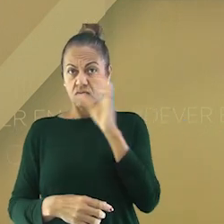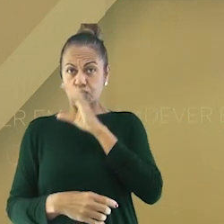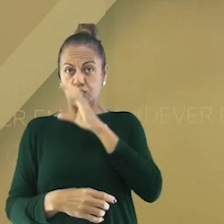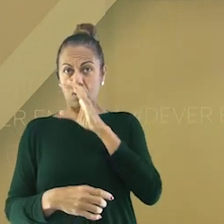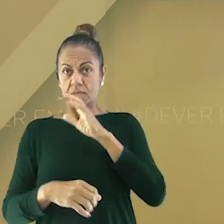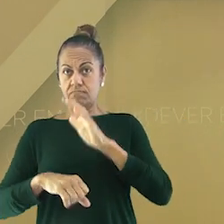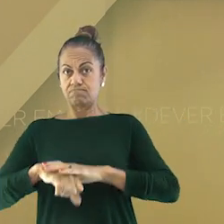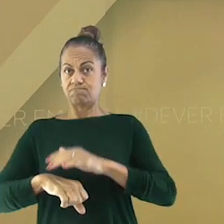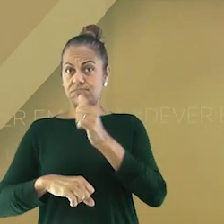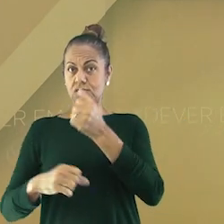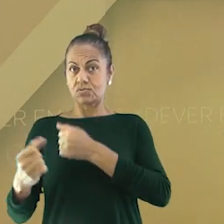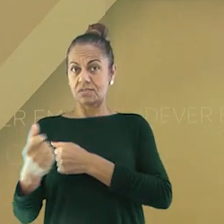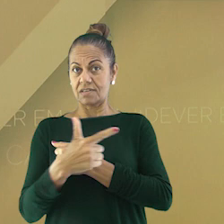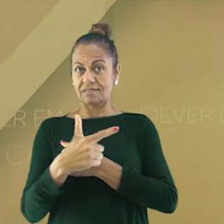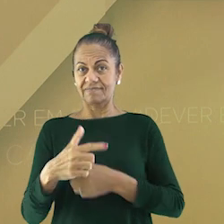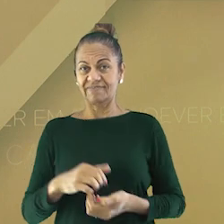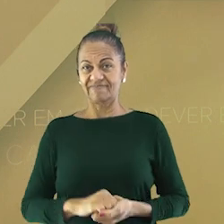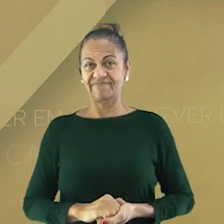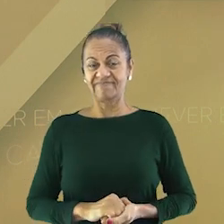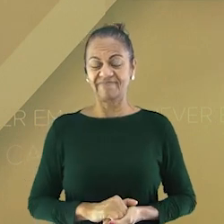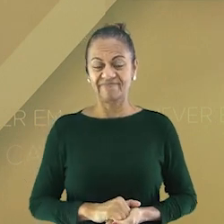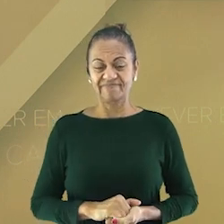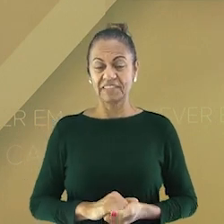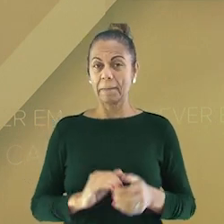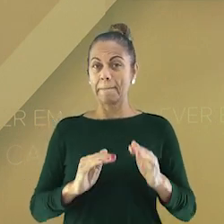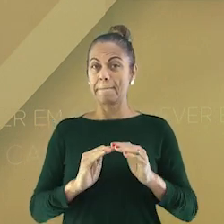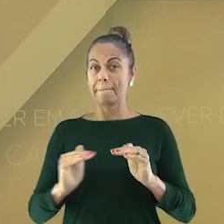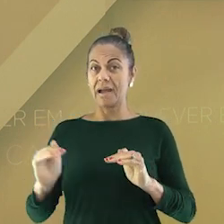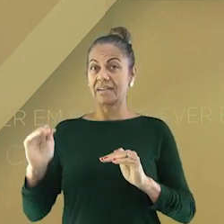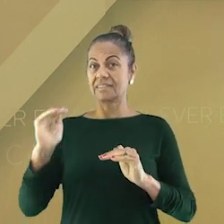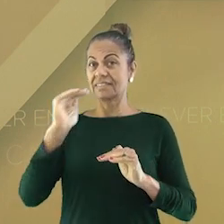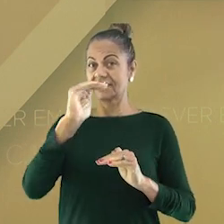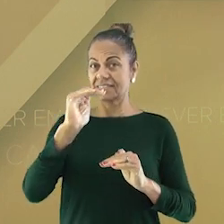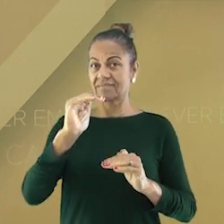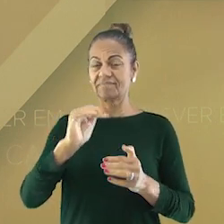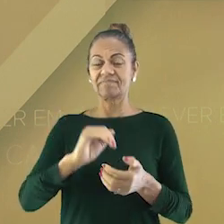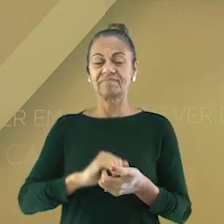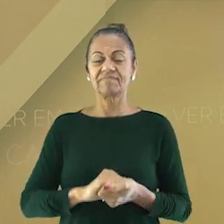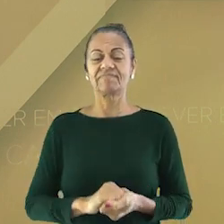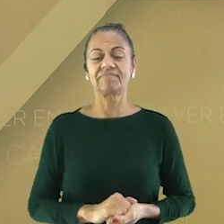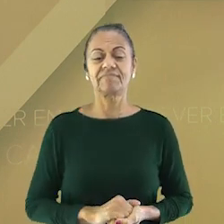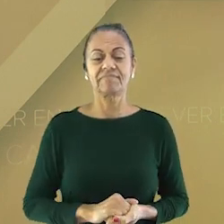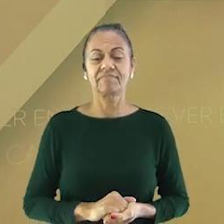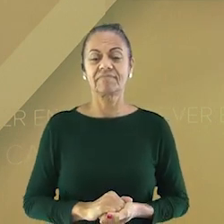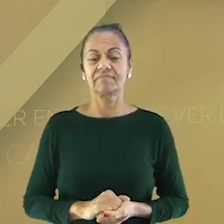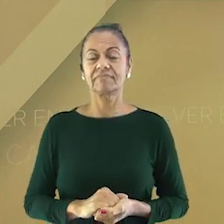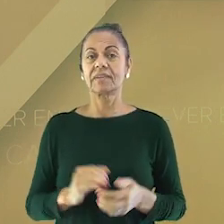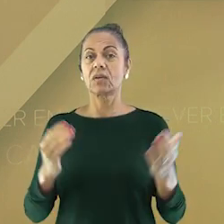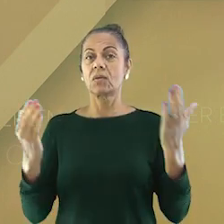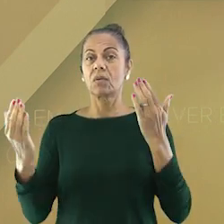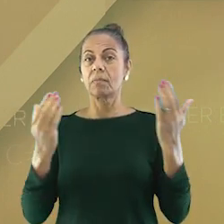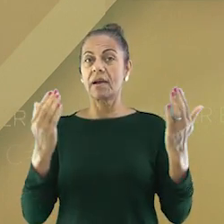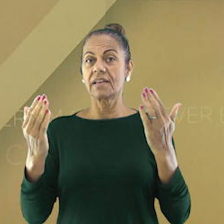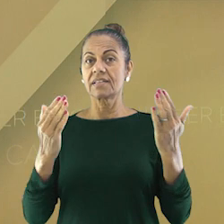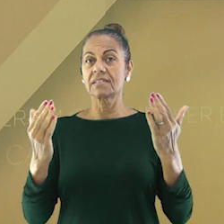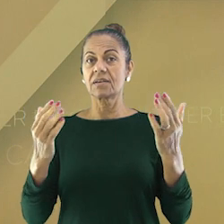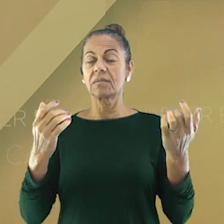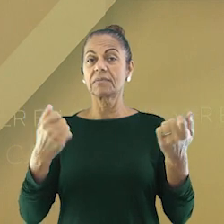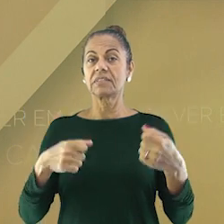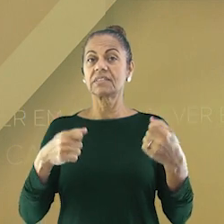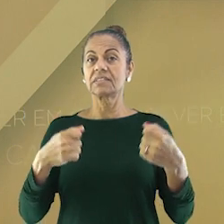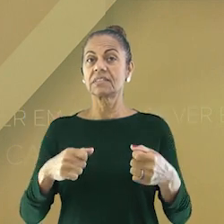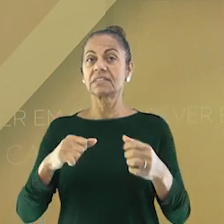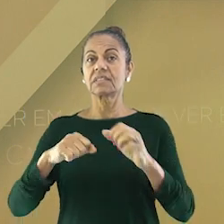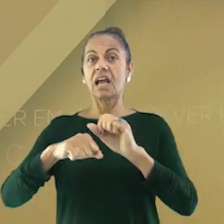truck. Lembrando, estamos falando dos adjetivos curtos. Para essa comparação, usamos o adjetivo comparativo